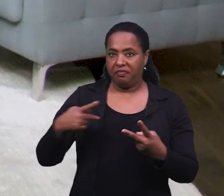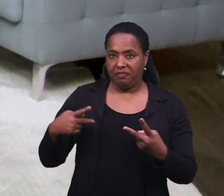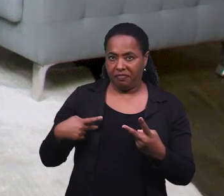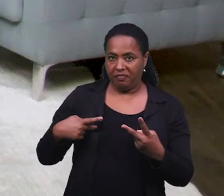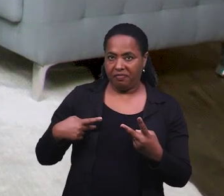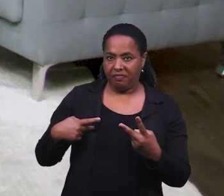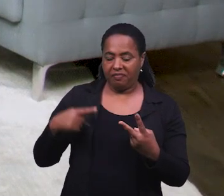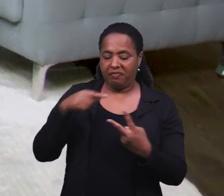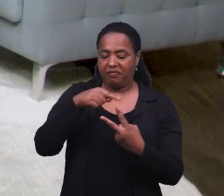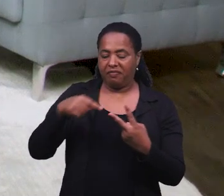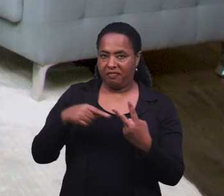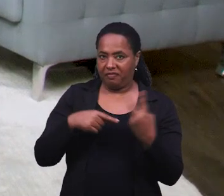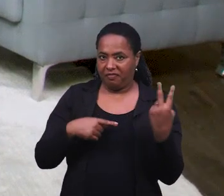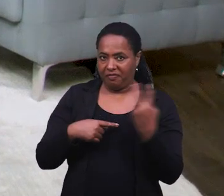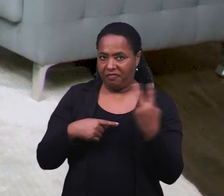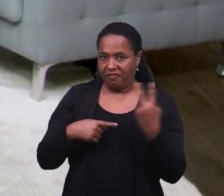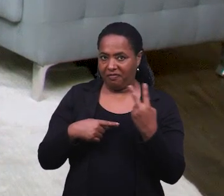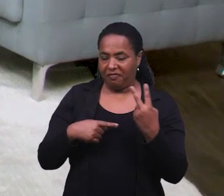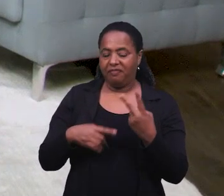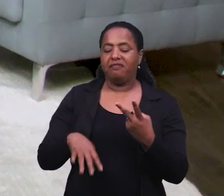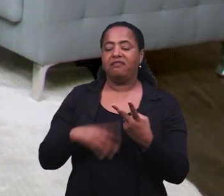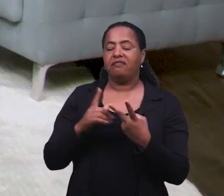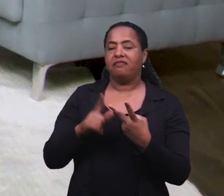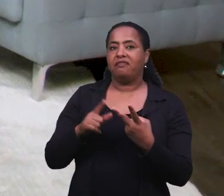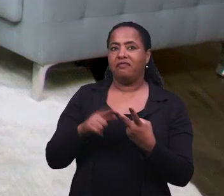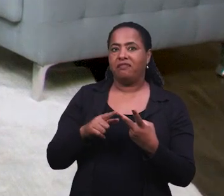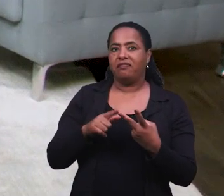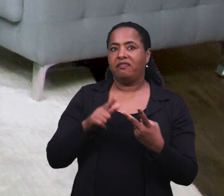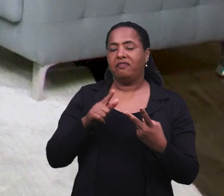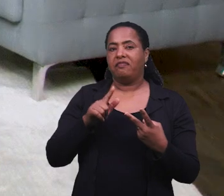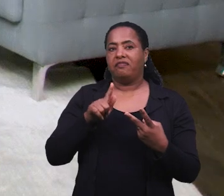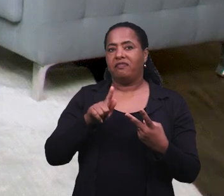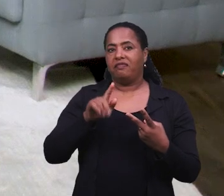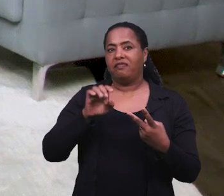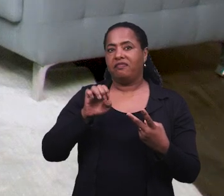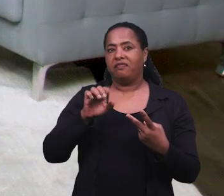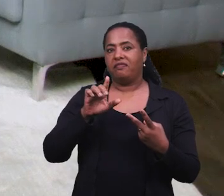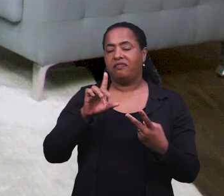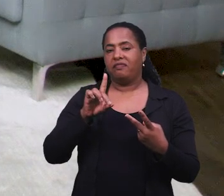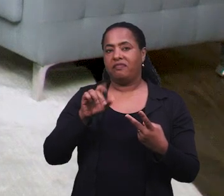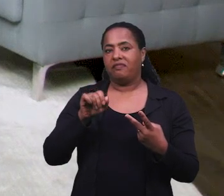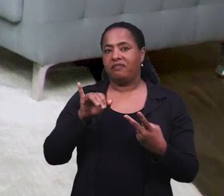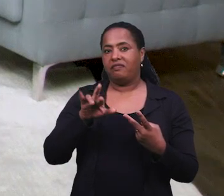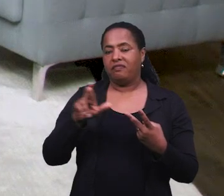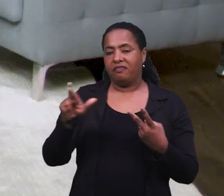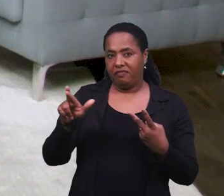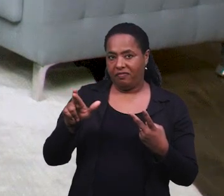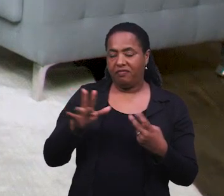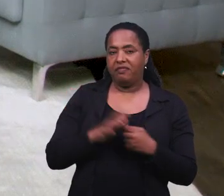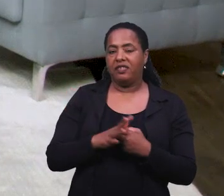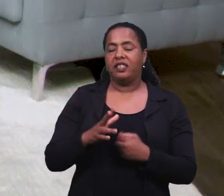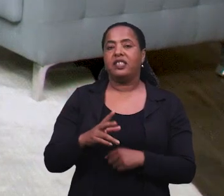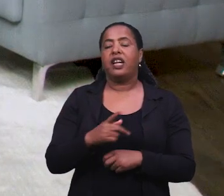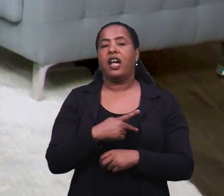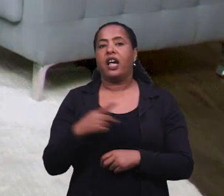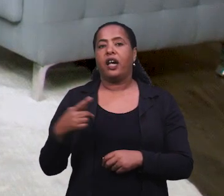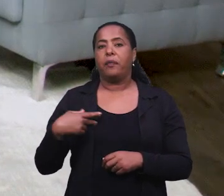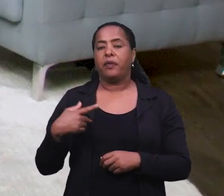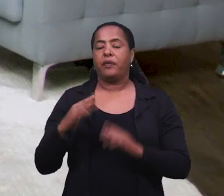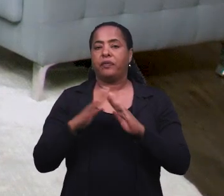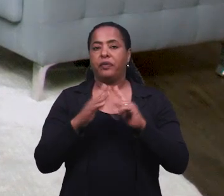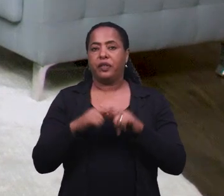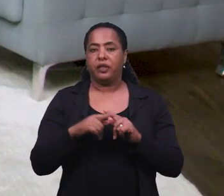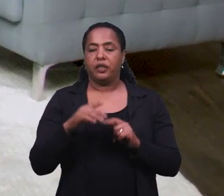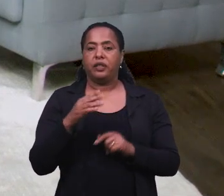Ferreira, ele que é pastor na igreja de Boa Vista 2, no município de Vila Velha, aqui do estado do Espírito